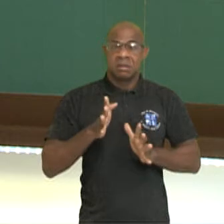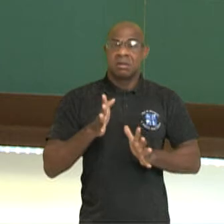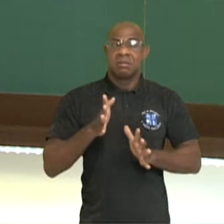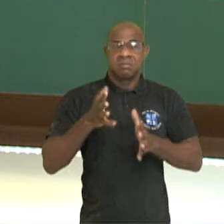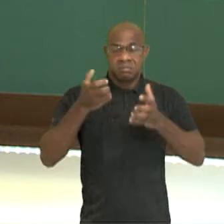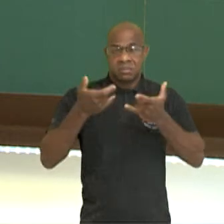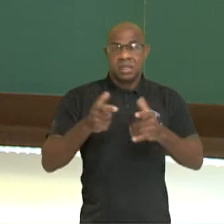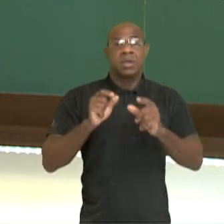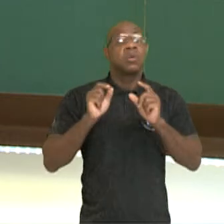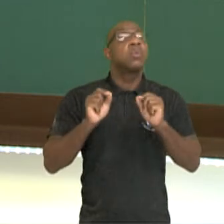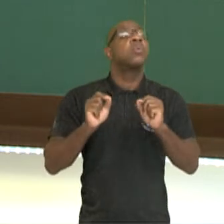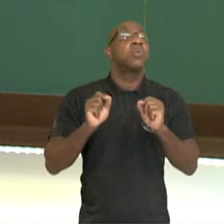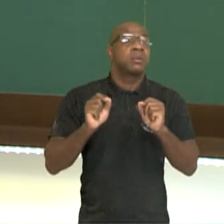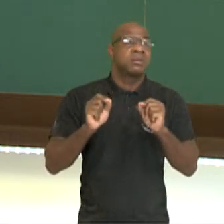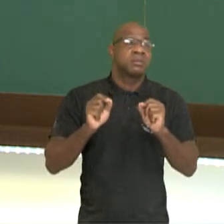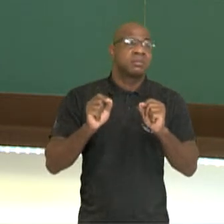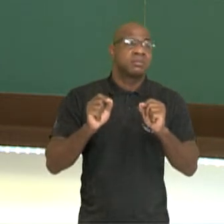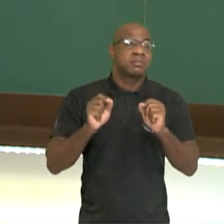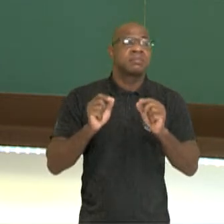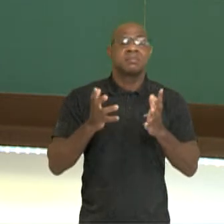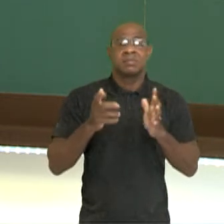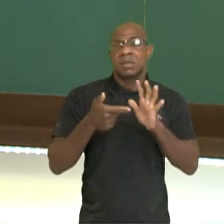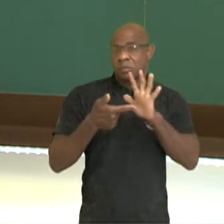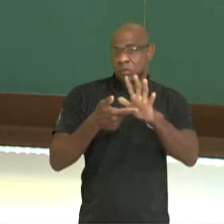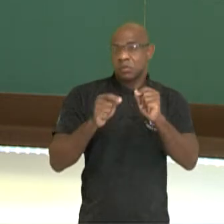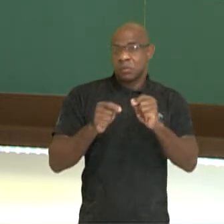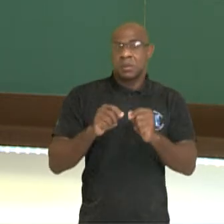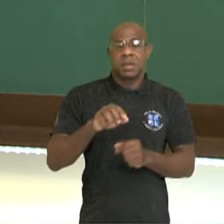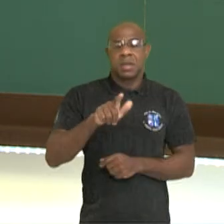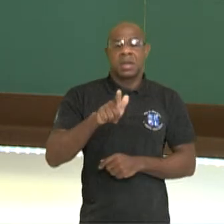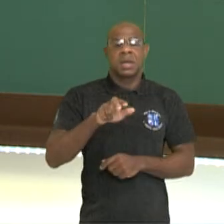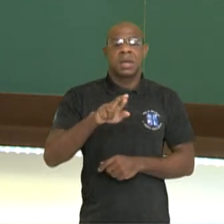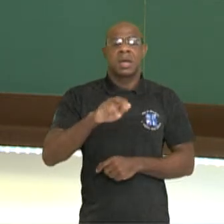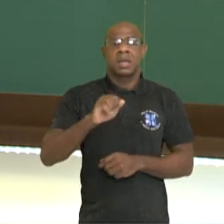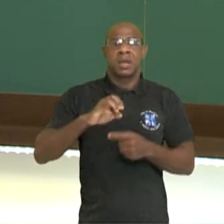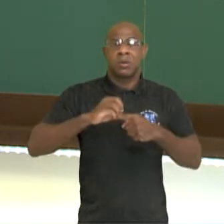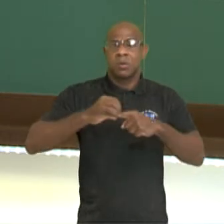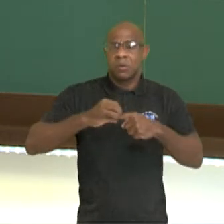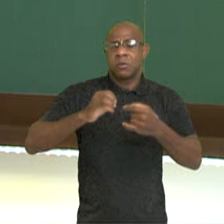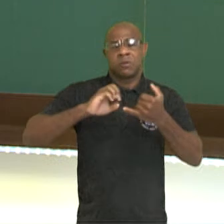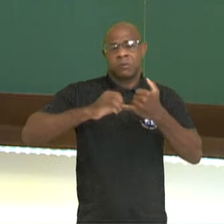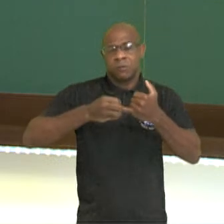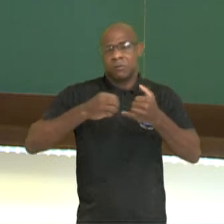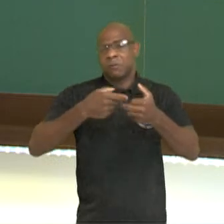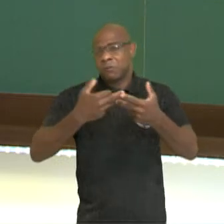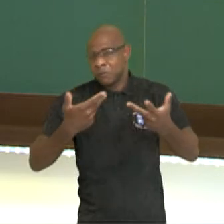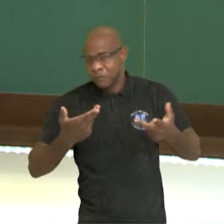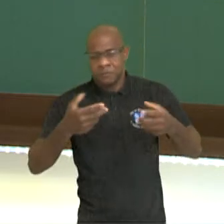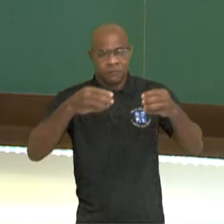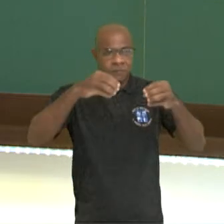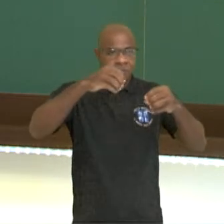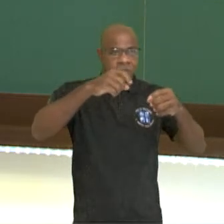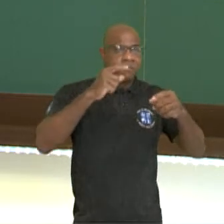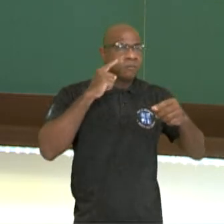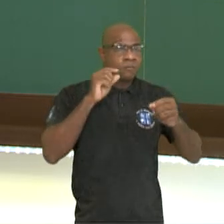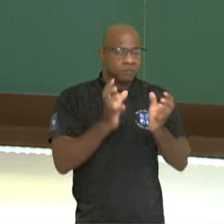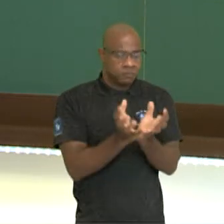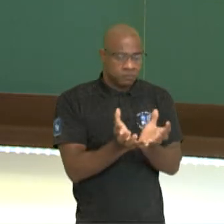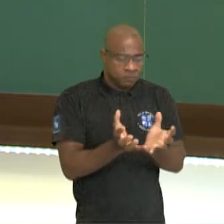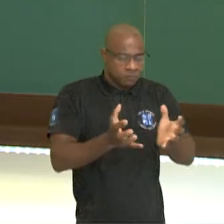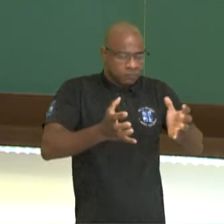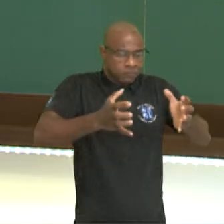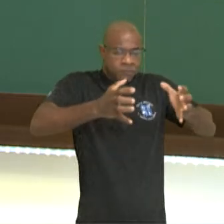em outros vídeos, para grãos é muito comum a gente ver o silo ser no